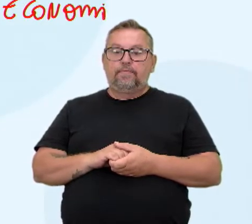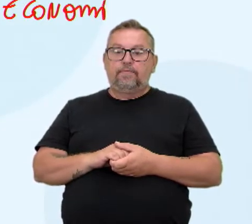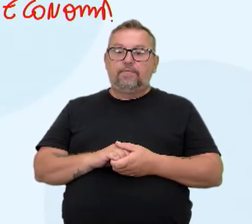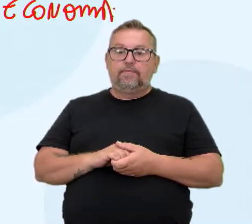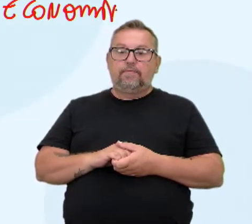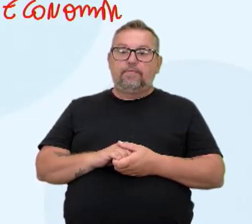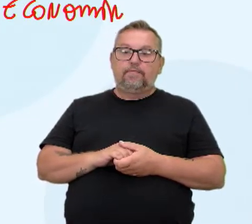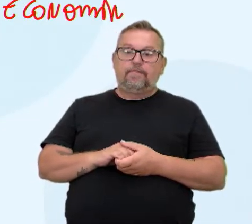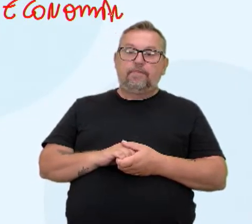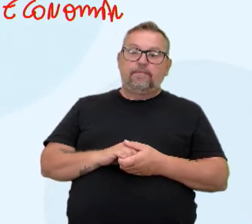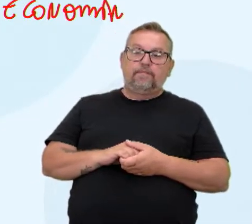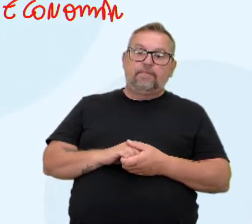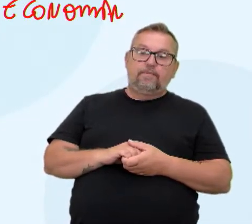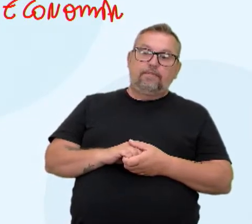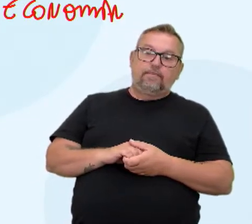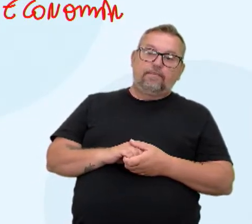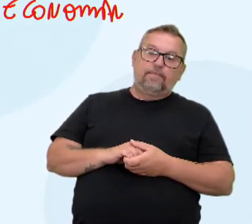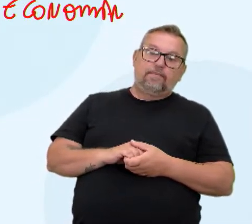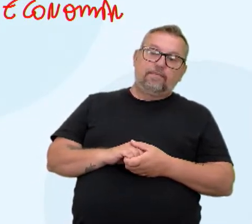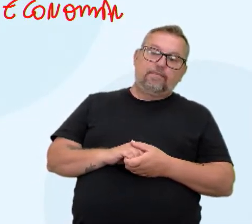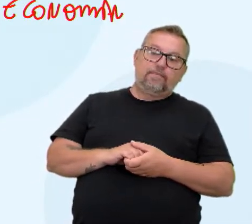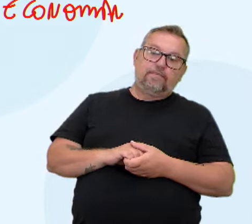Economia.